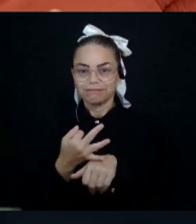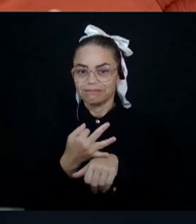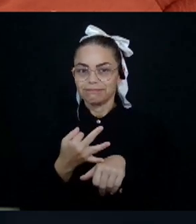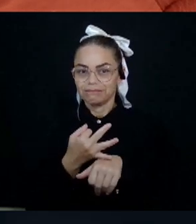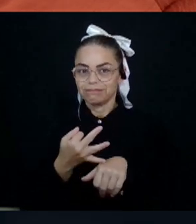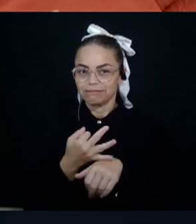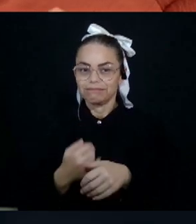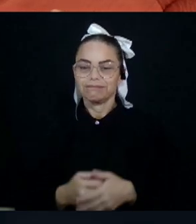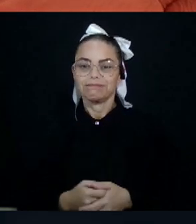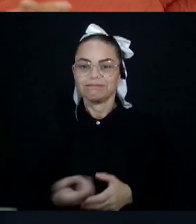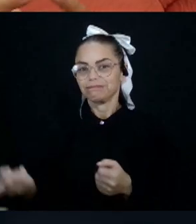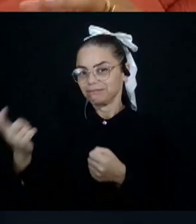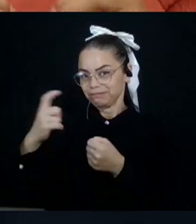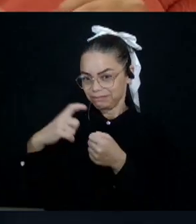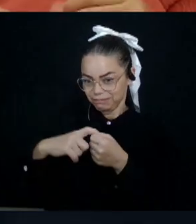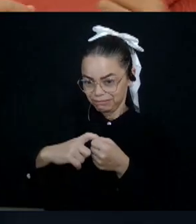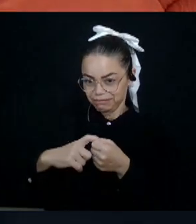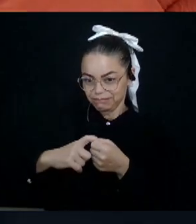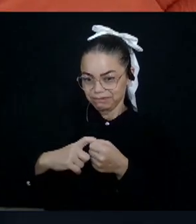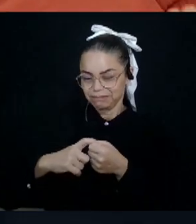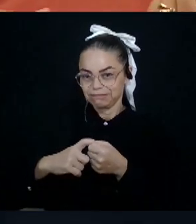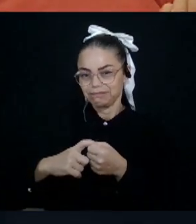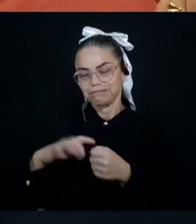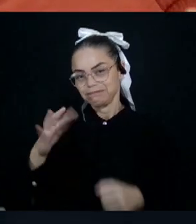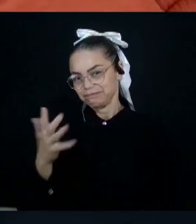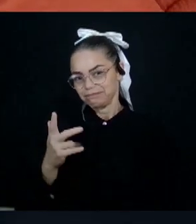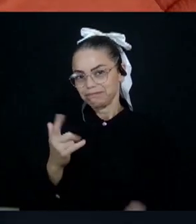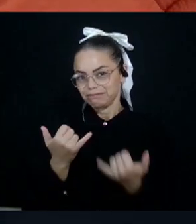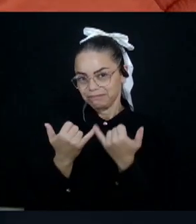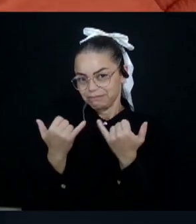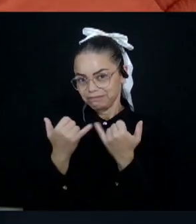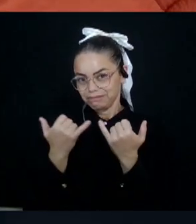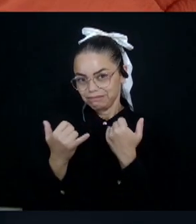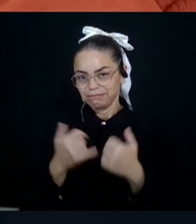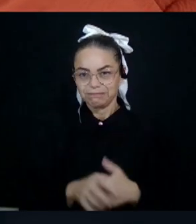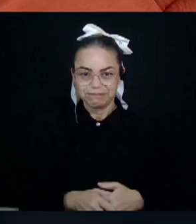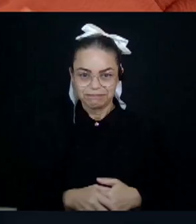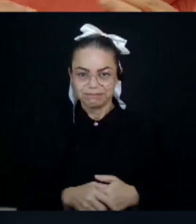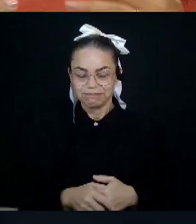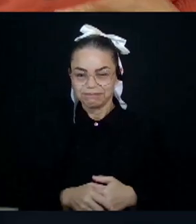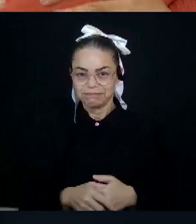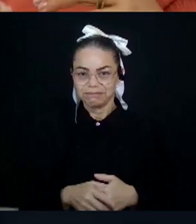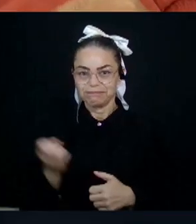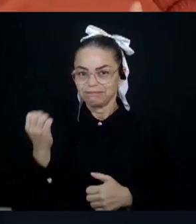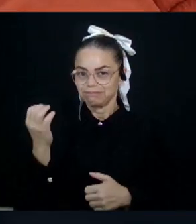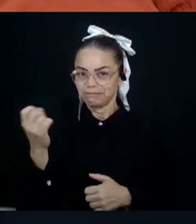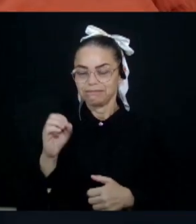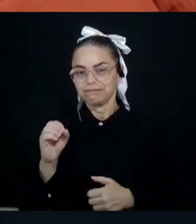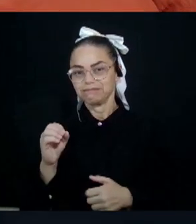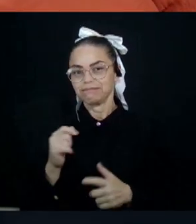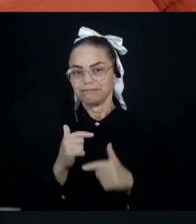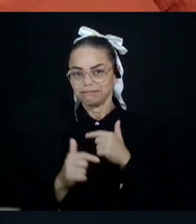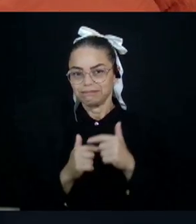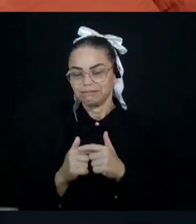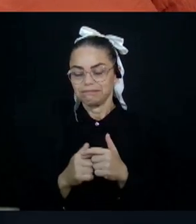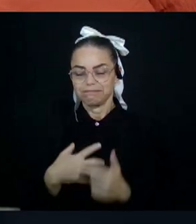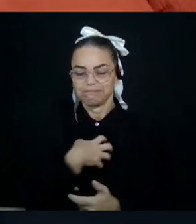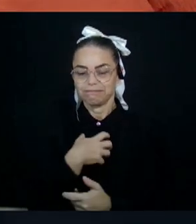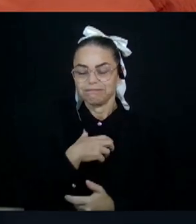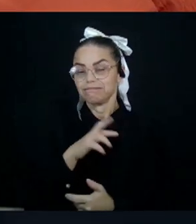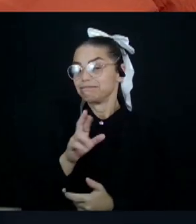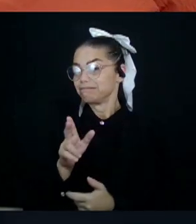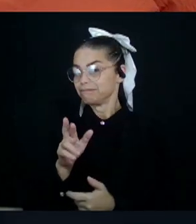a volta, é mais ou menos parecido referente às viagens a trabalho, ou você sente uma diferença aí?